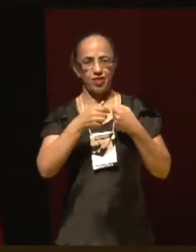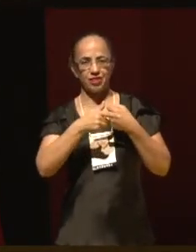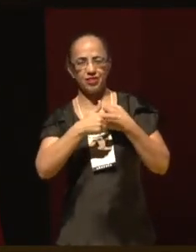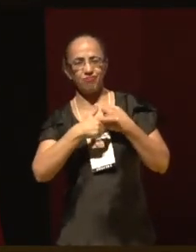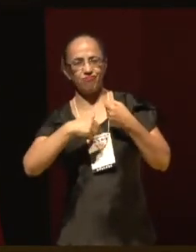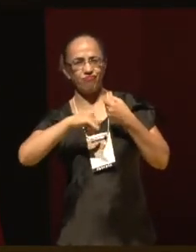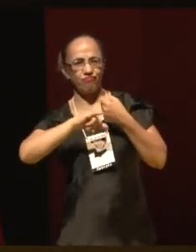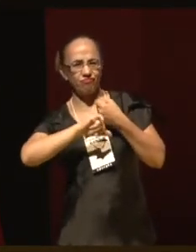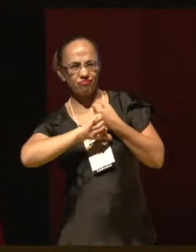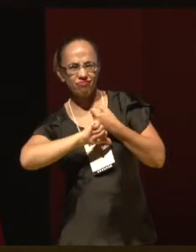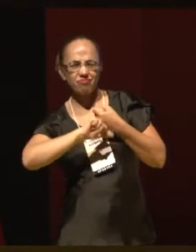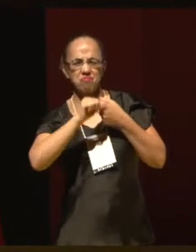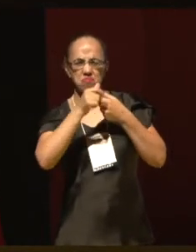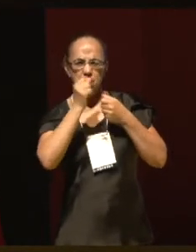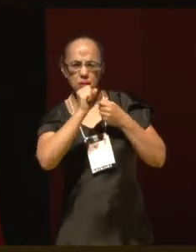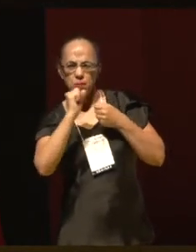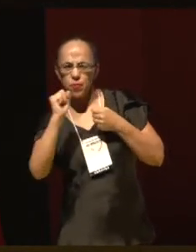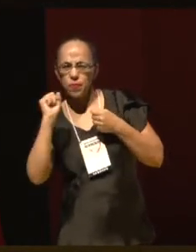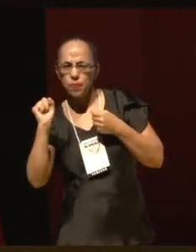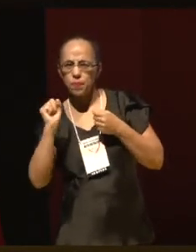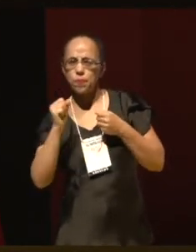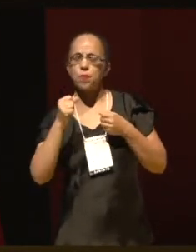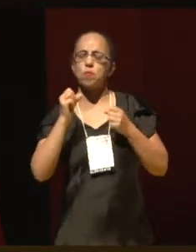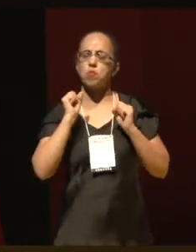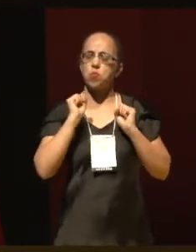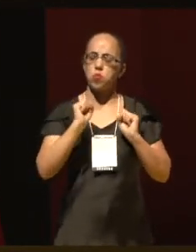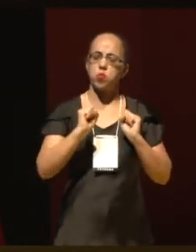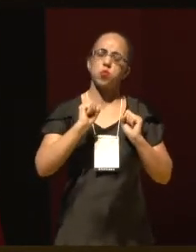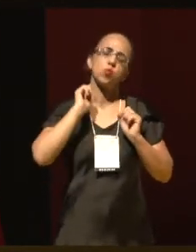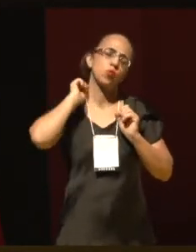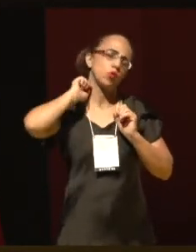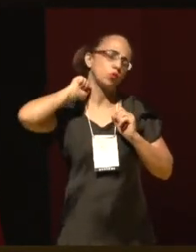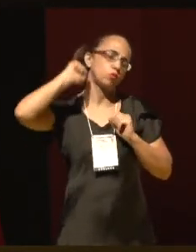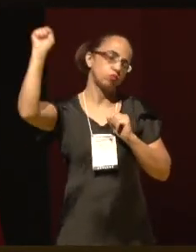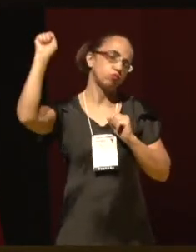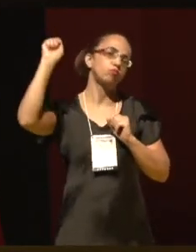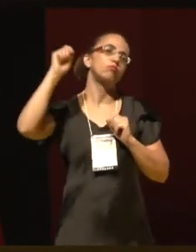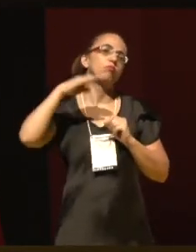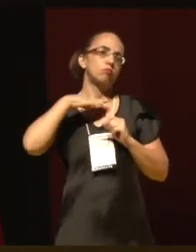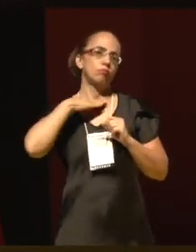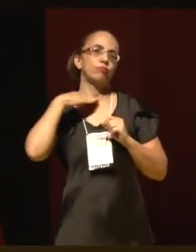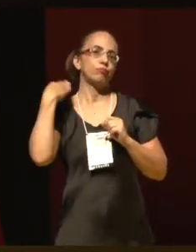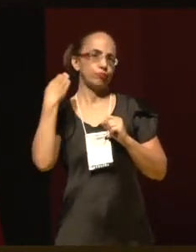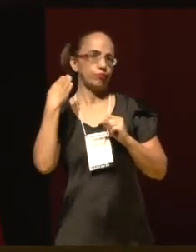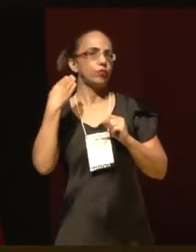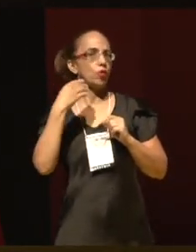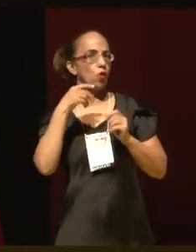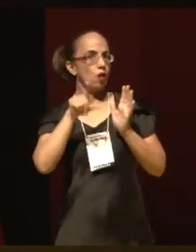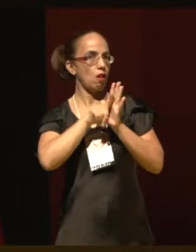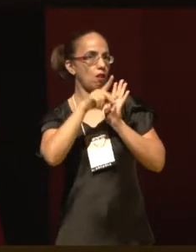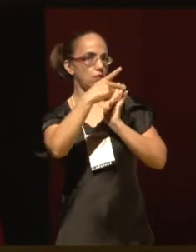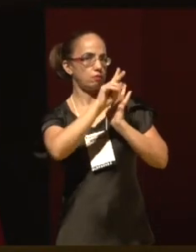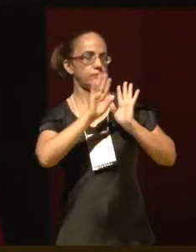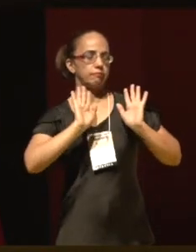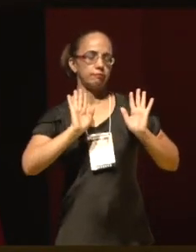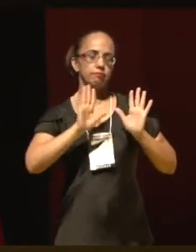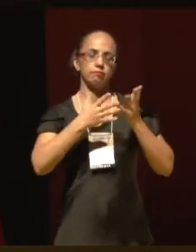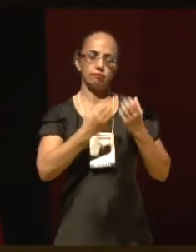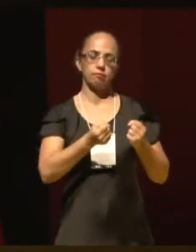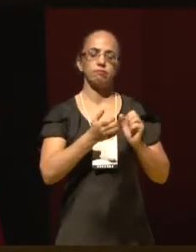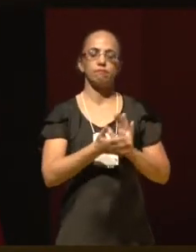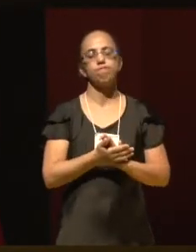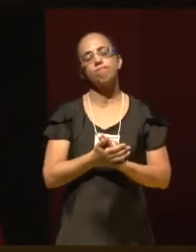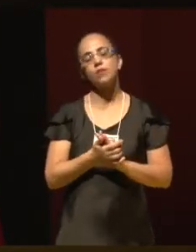A última petição de uma pessoa que estava condenada à morte foi conhecer a Viktor Frankl